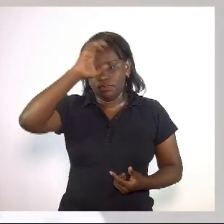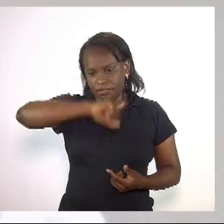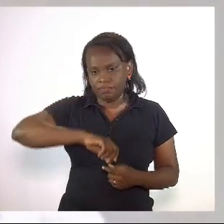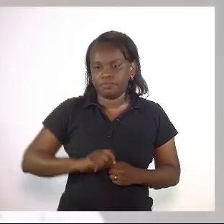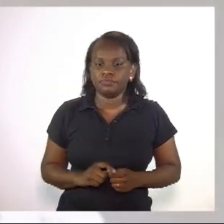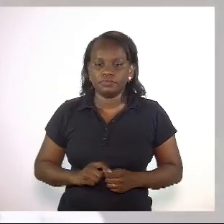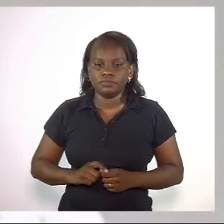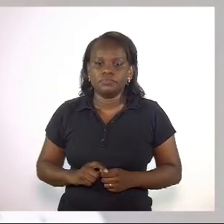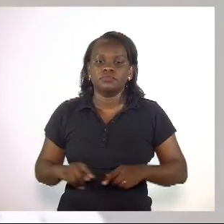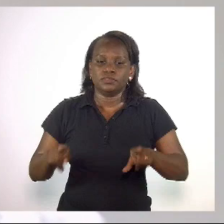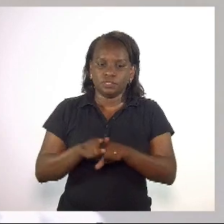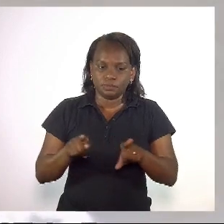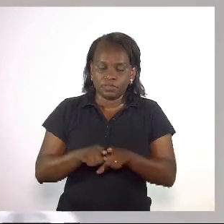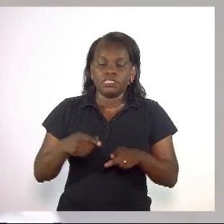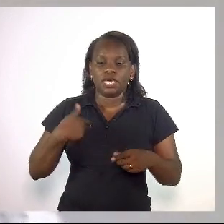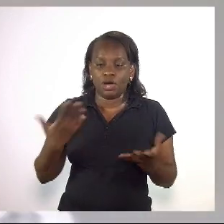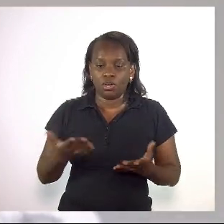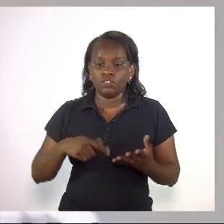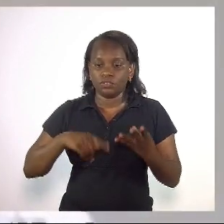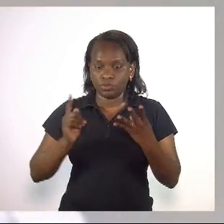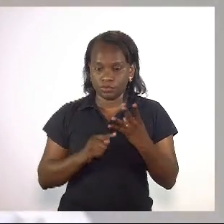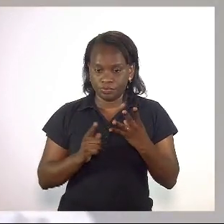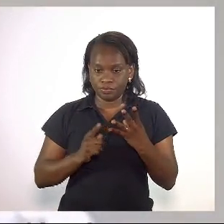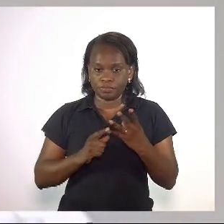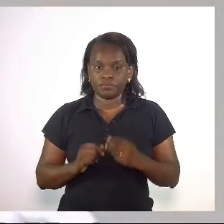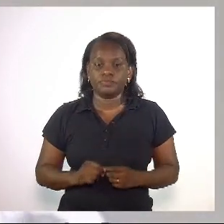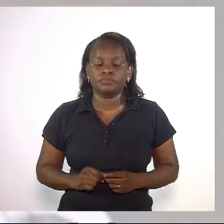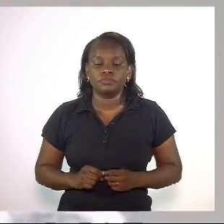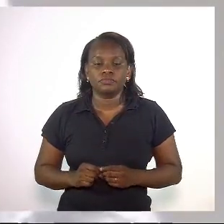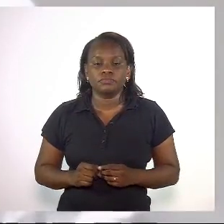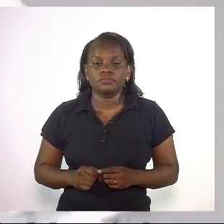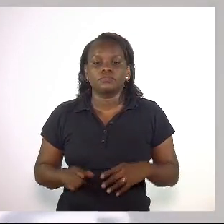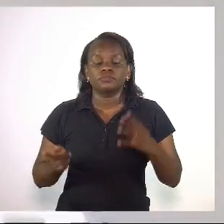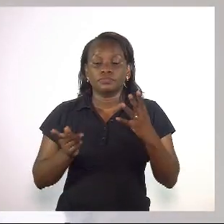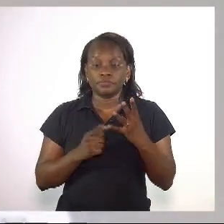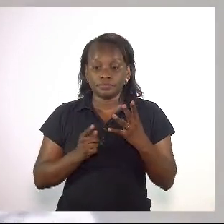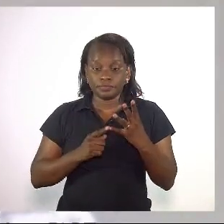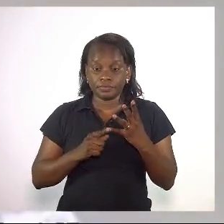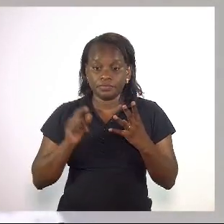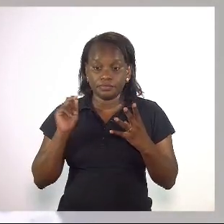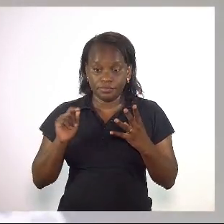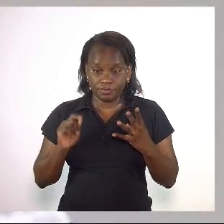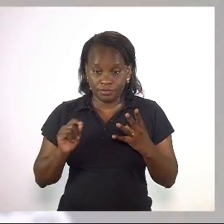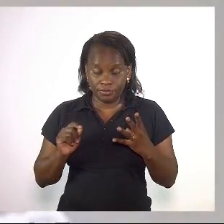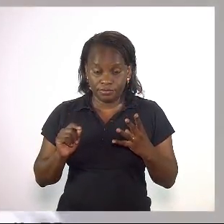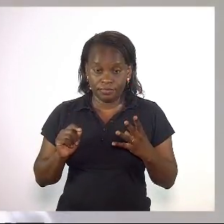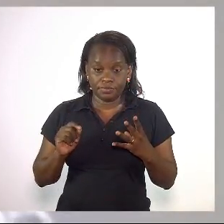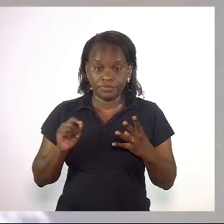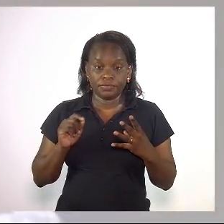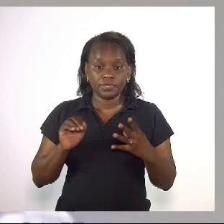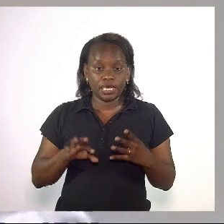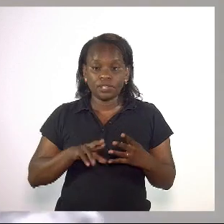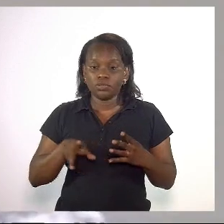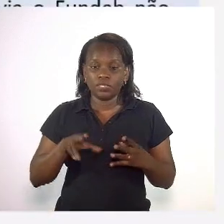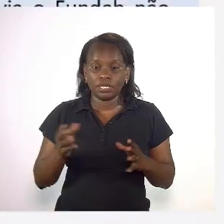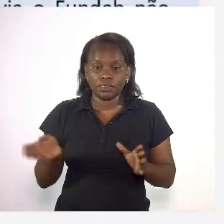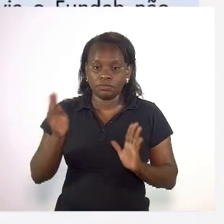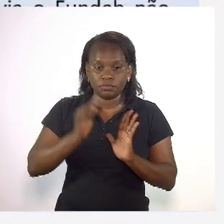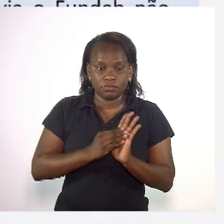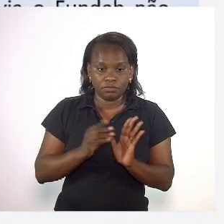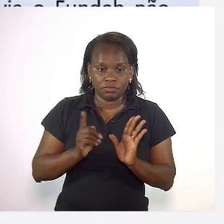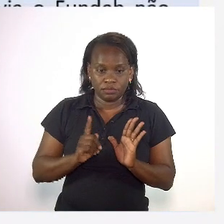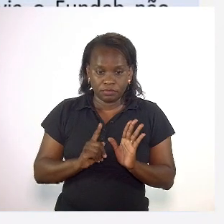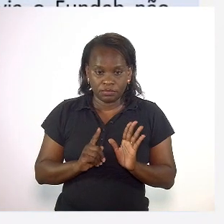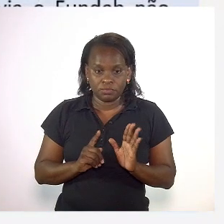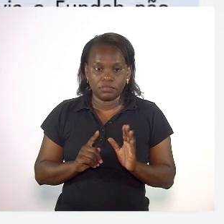Se eles me permitirem, vou para a quarta irregularidade. A quarta irregularidade é a não inclusão